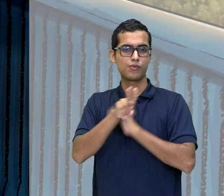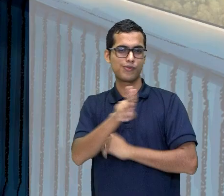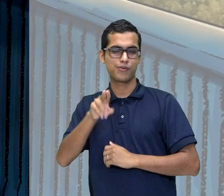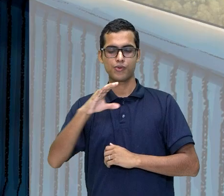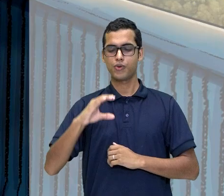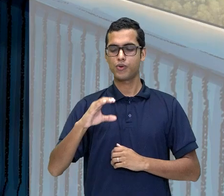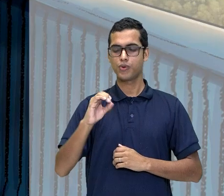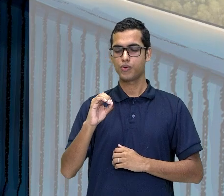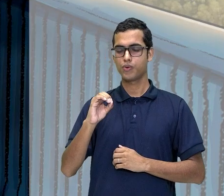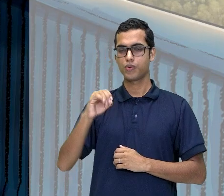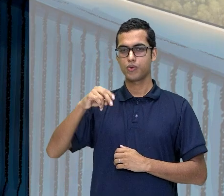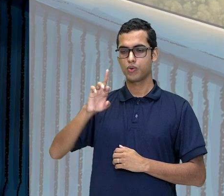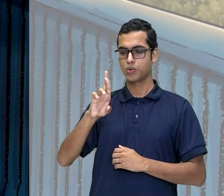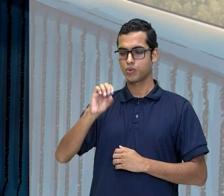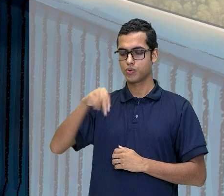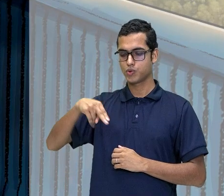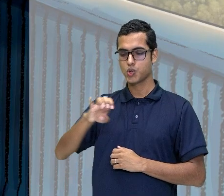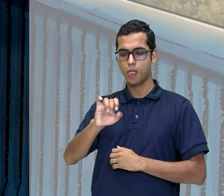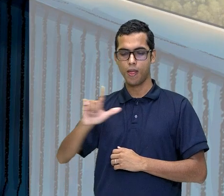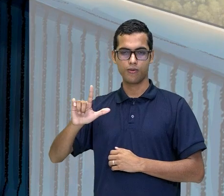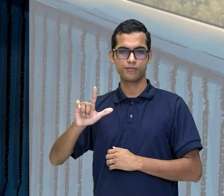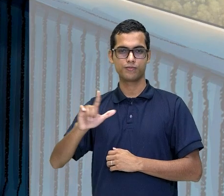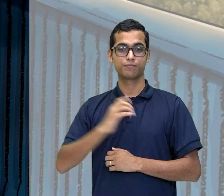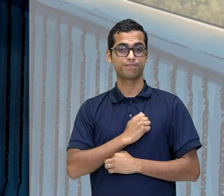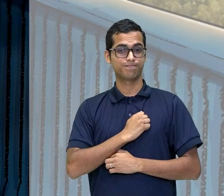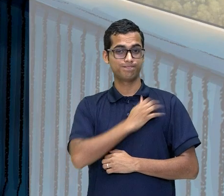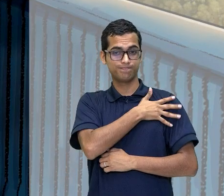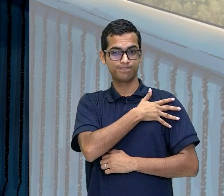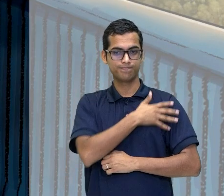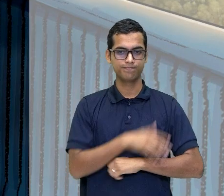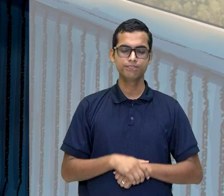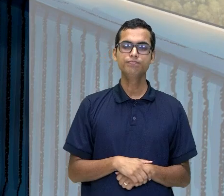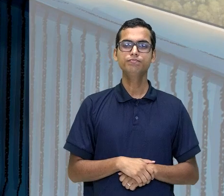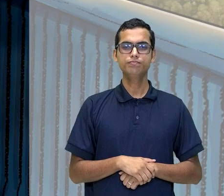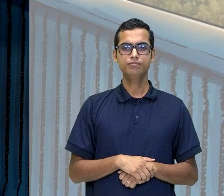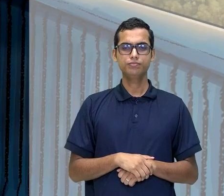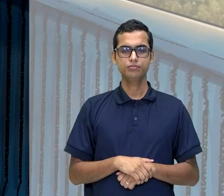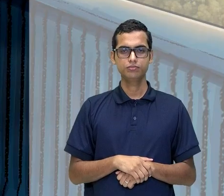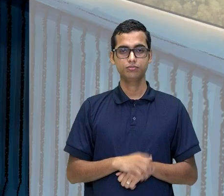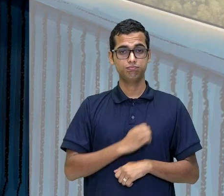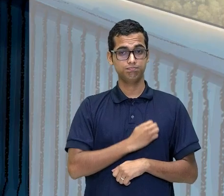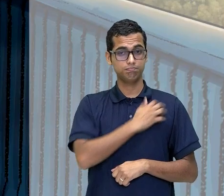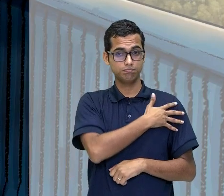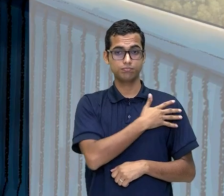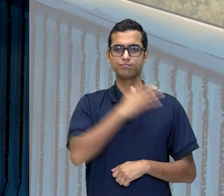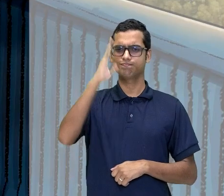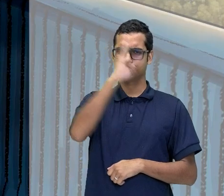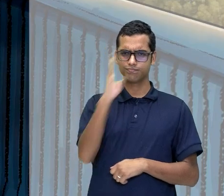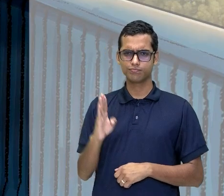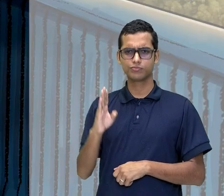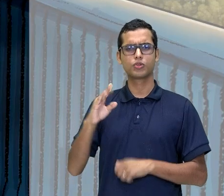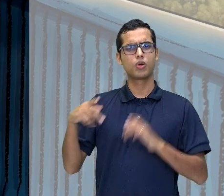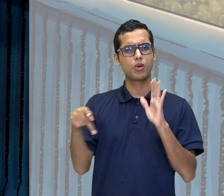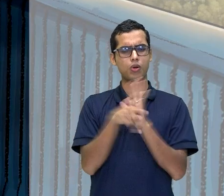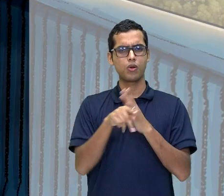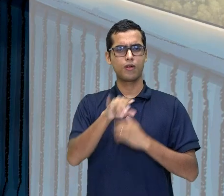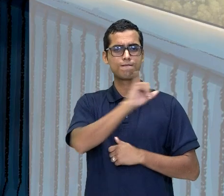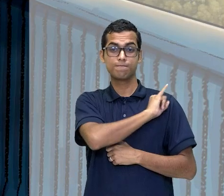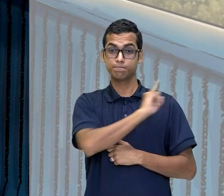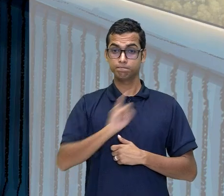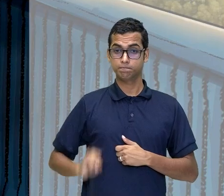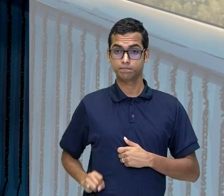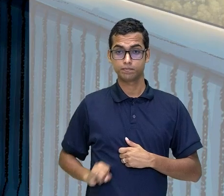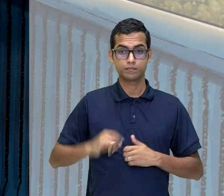gente, no Segundo Reinado, no período provincial, na época do Brasil Império, quando a Guarda Nacional ela